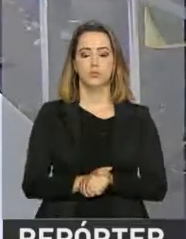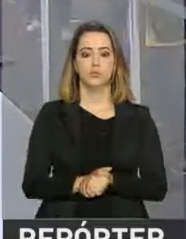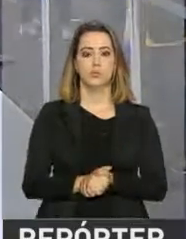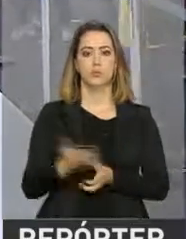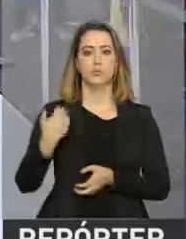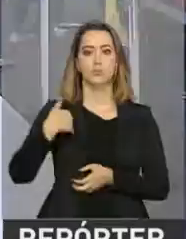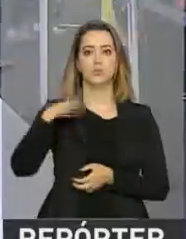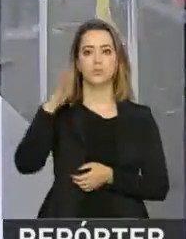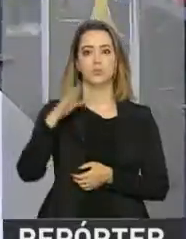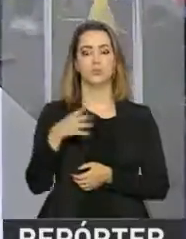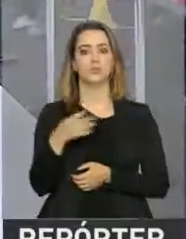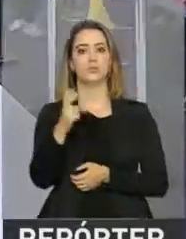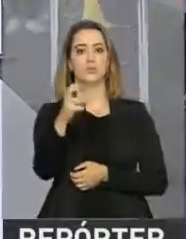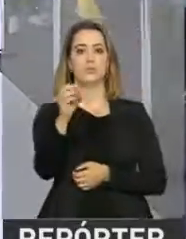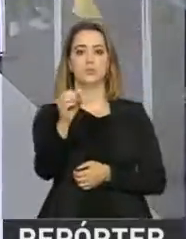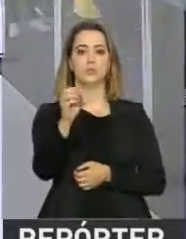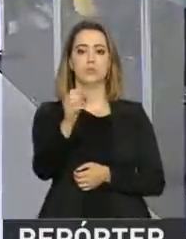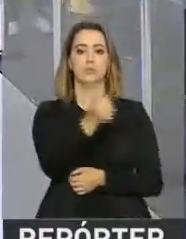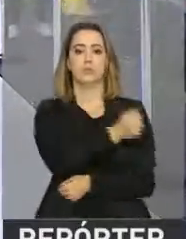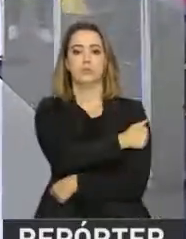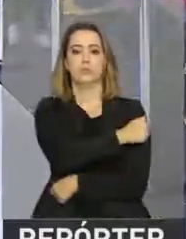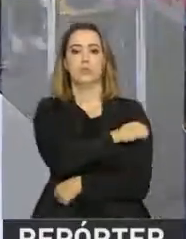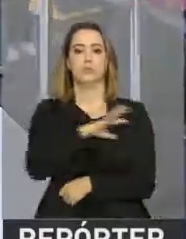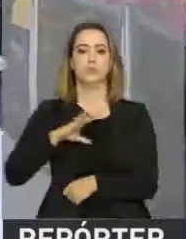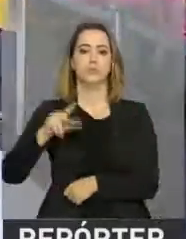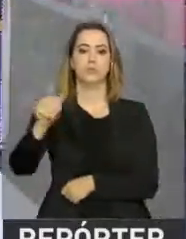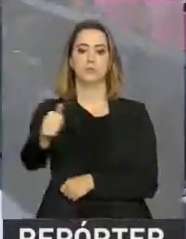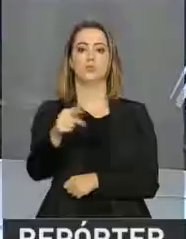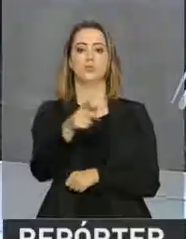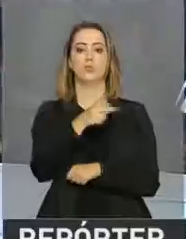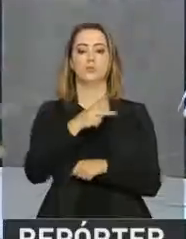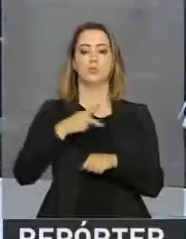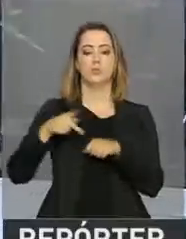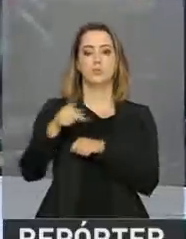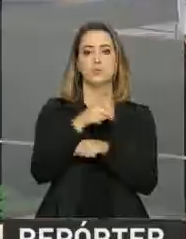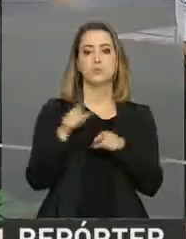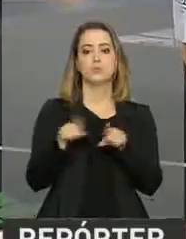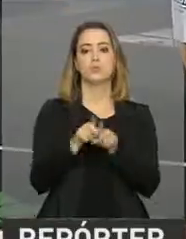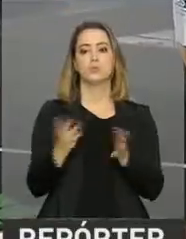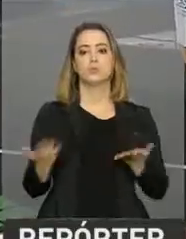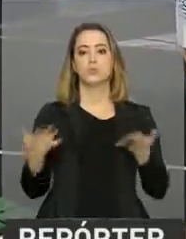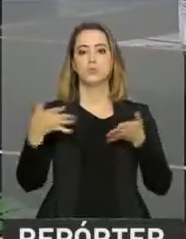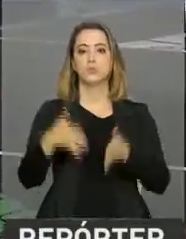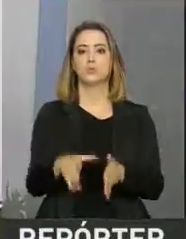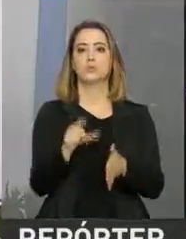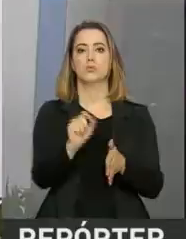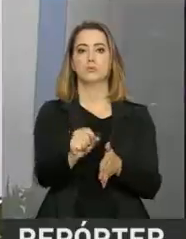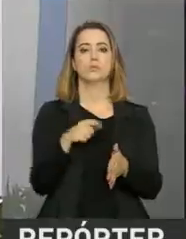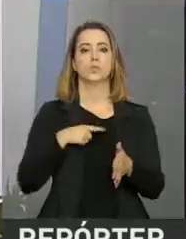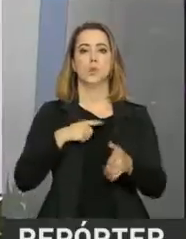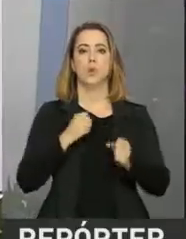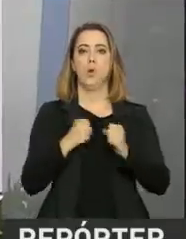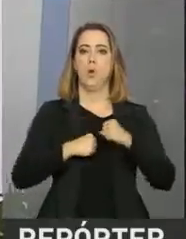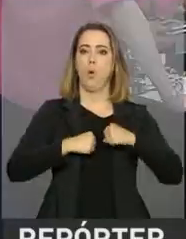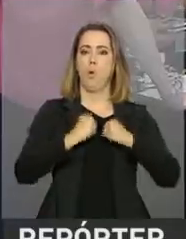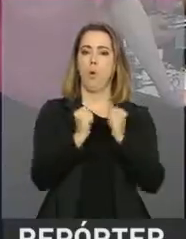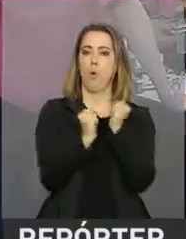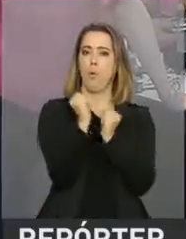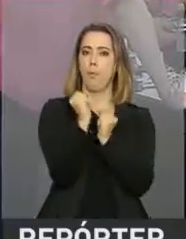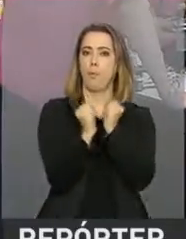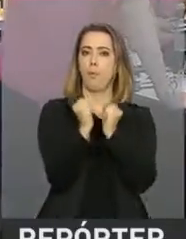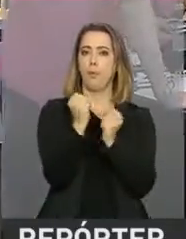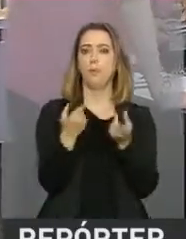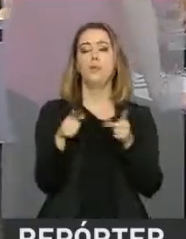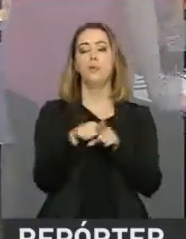Mais de 500 estudantes de todo o país participaram do Festival SESI de Robótica em Brasília